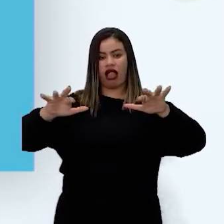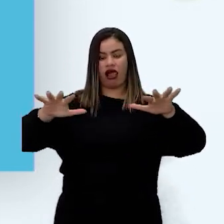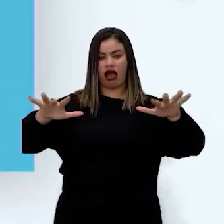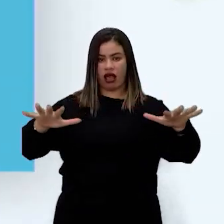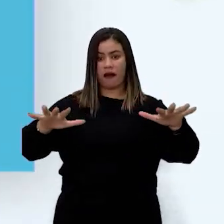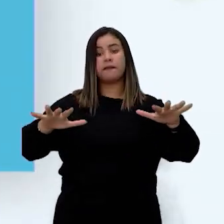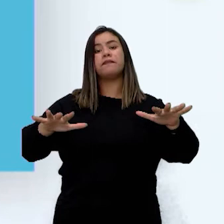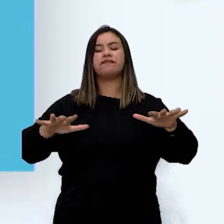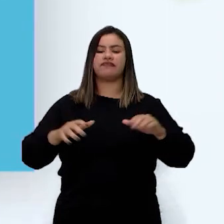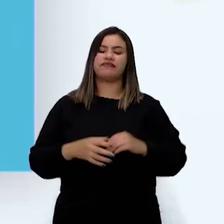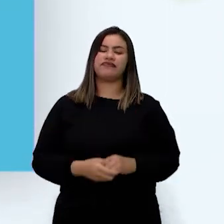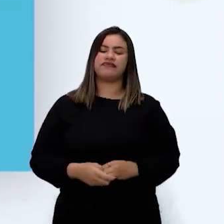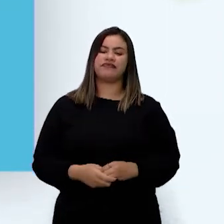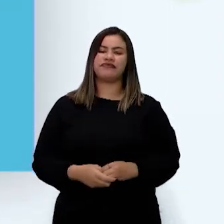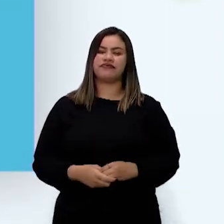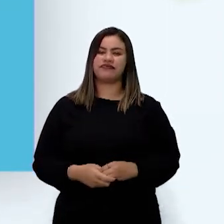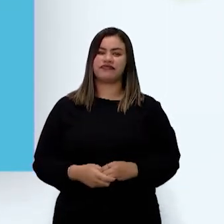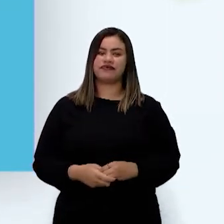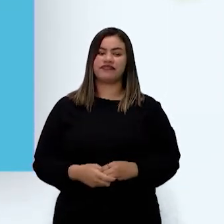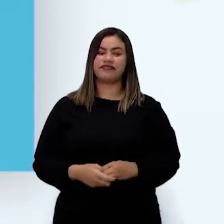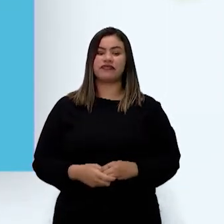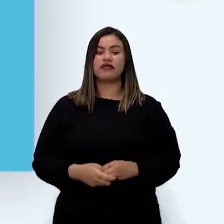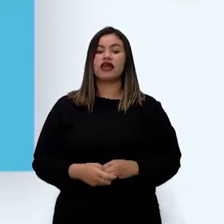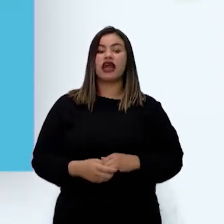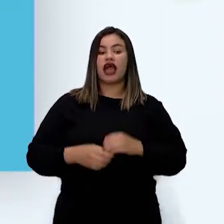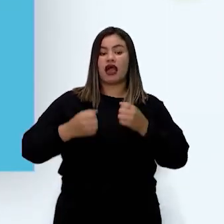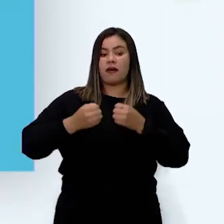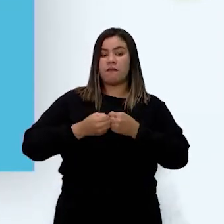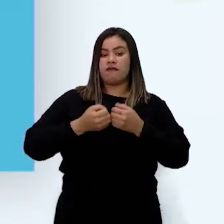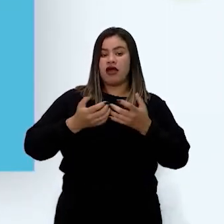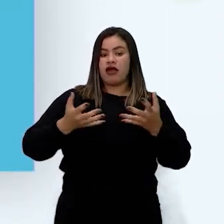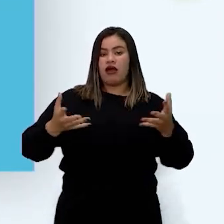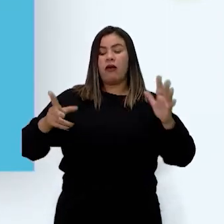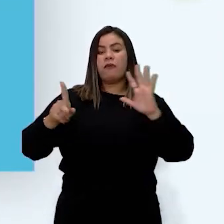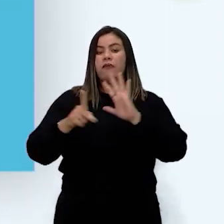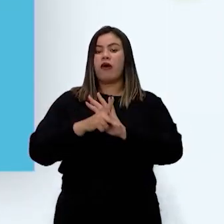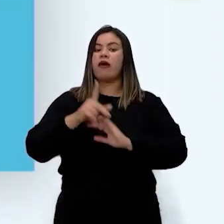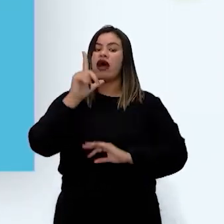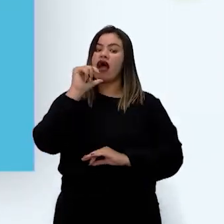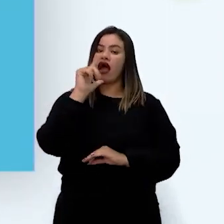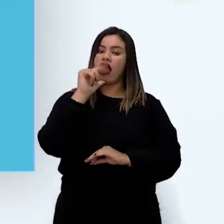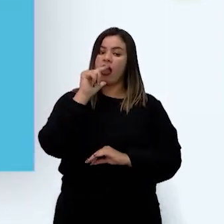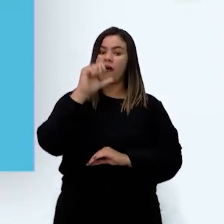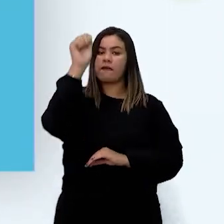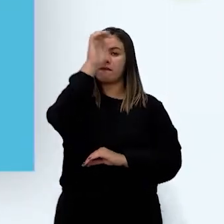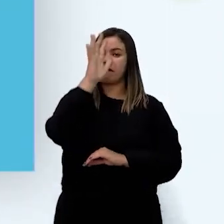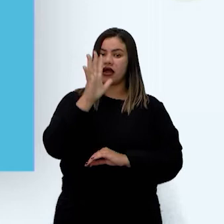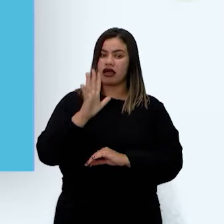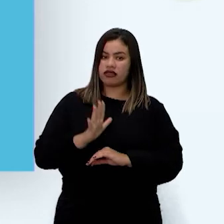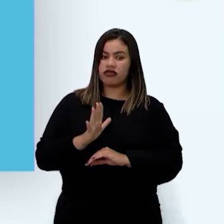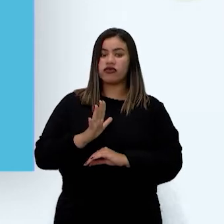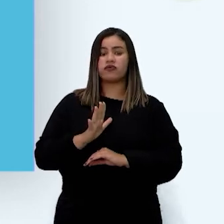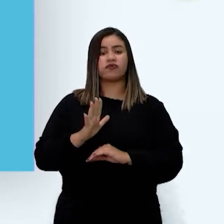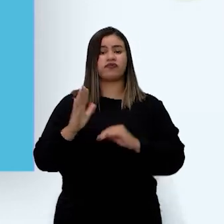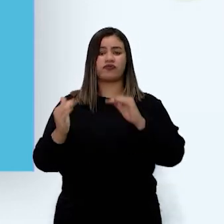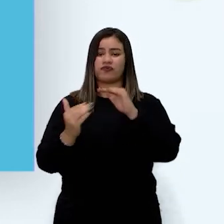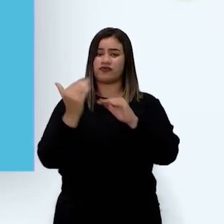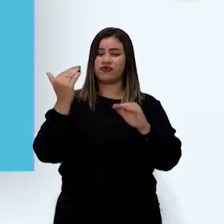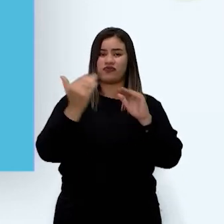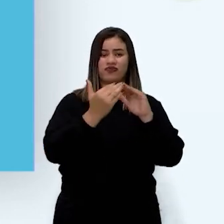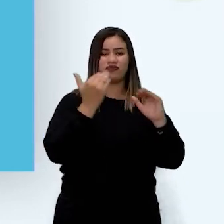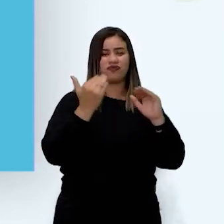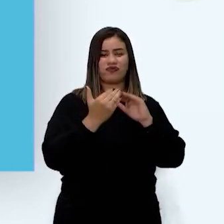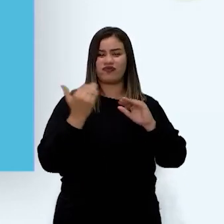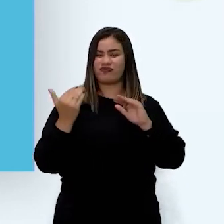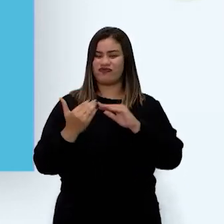densidade populacional. A distribuição espacial dos recursos hídricos brasileiros não coincide com as demandas da